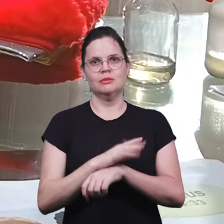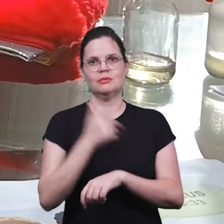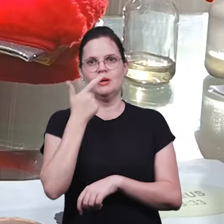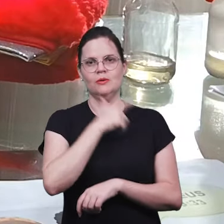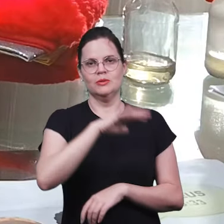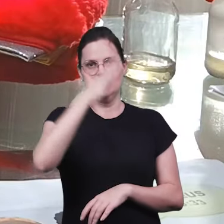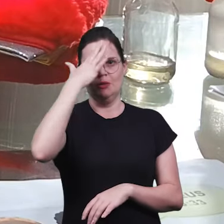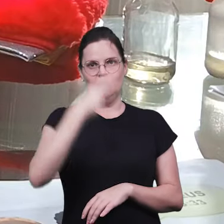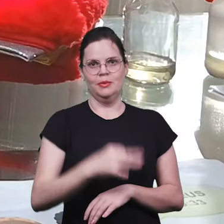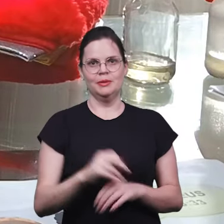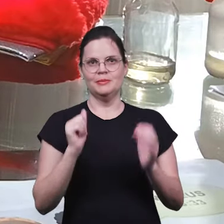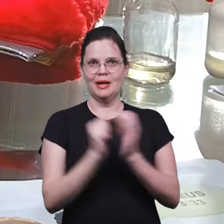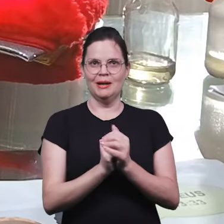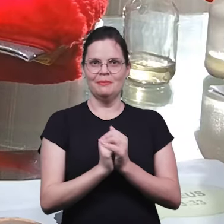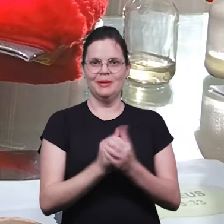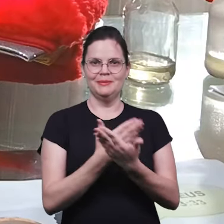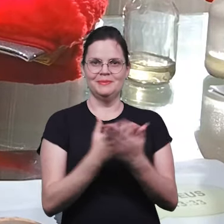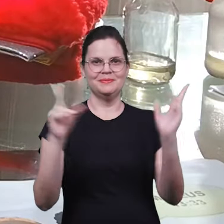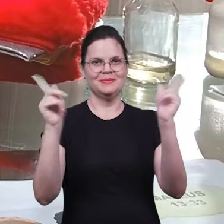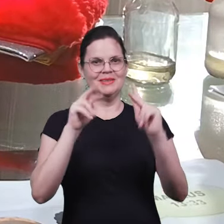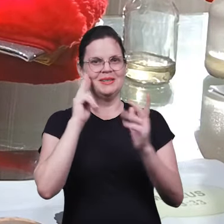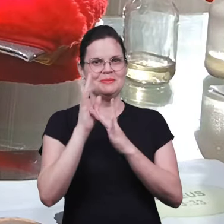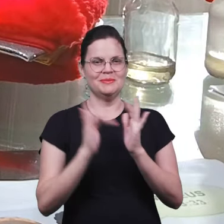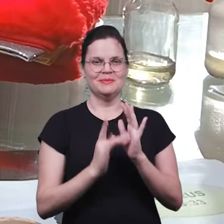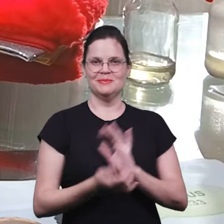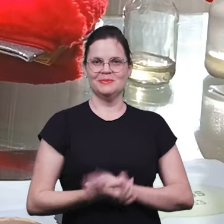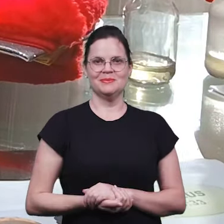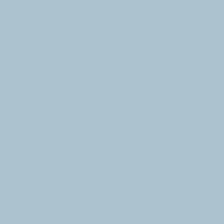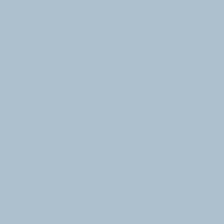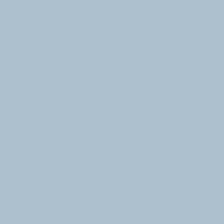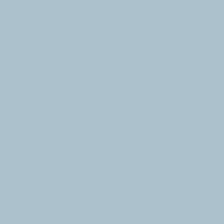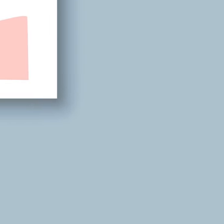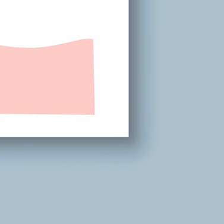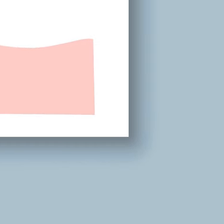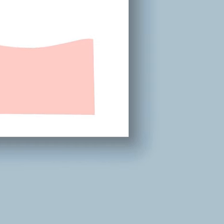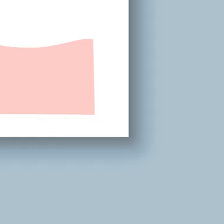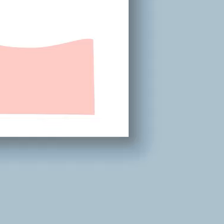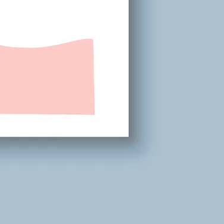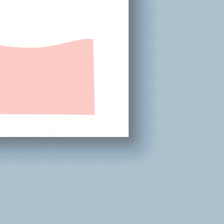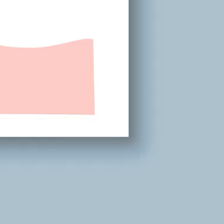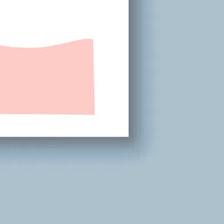para melhor compreensão da palavra de Deus. Amém, irmãos? A paz do Senhor. Música.